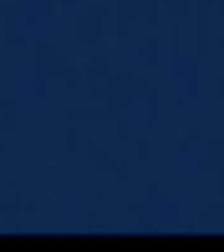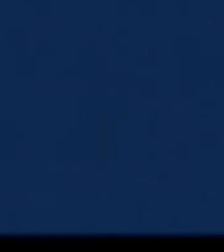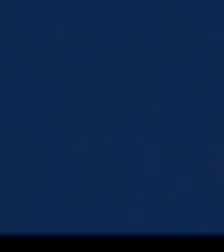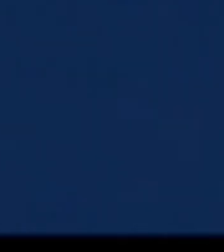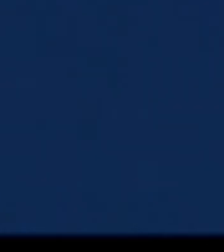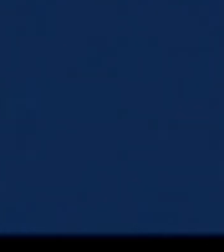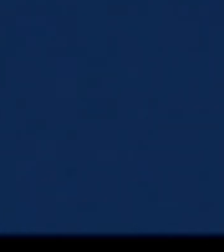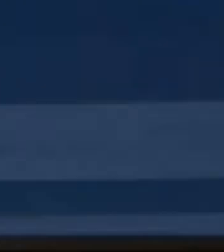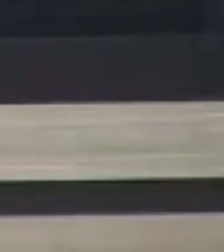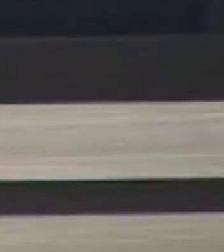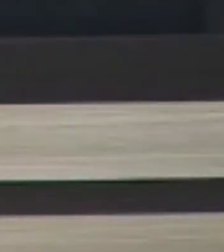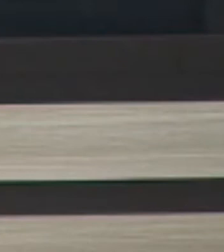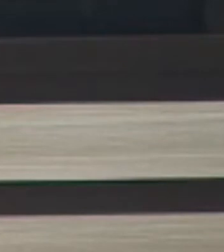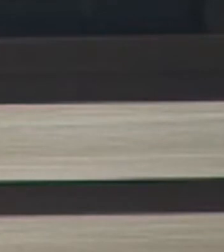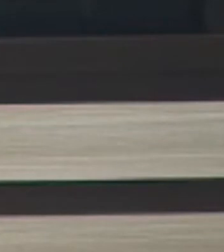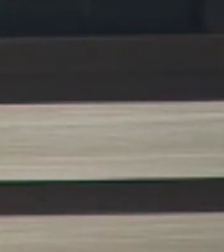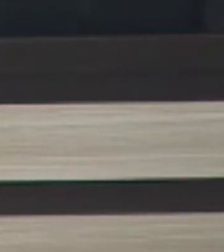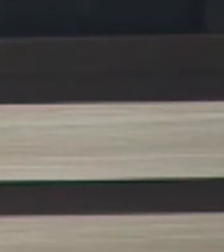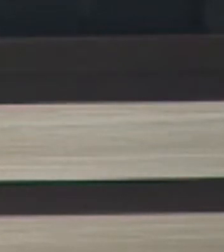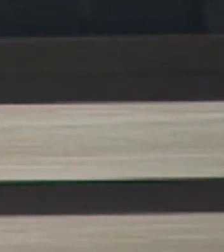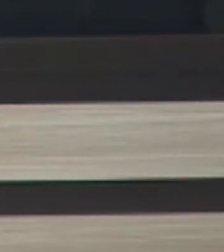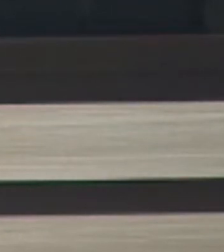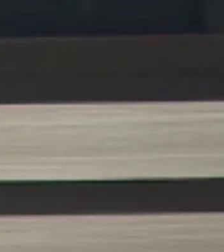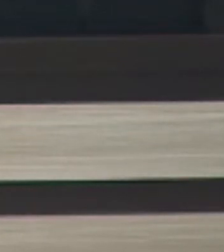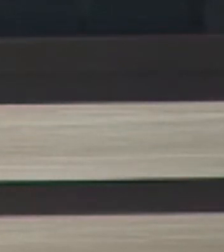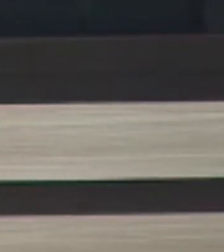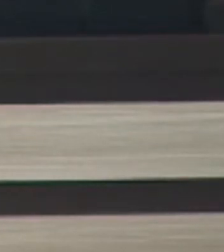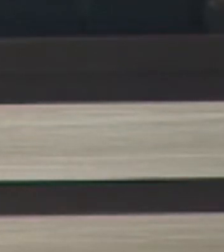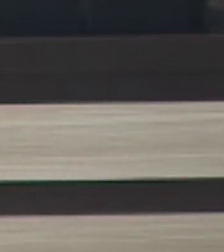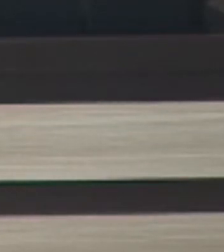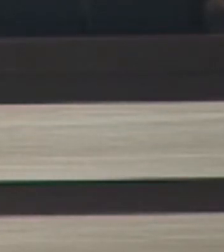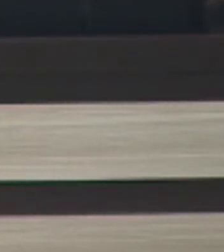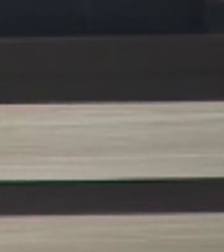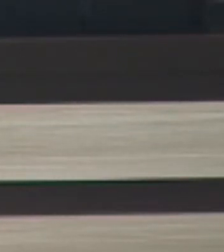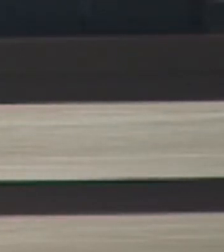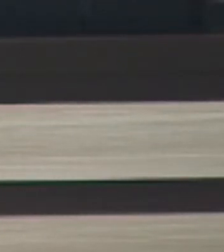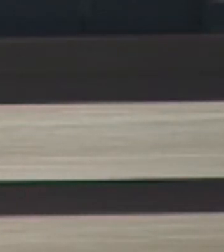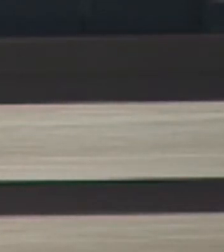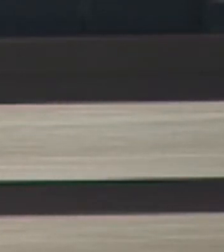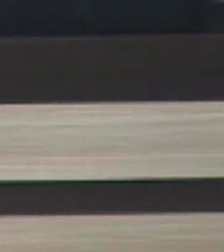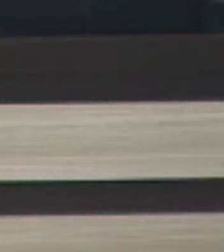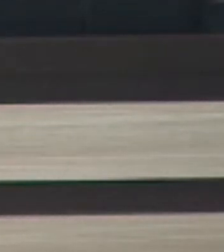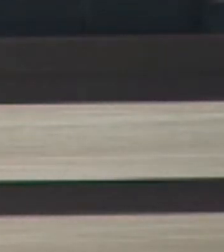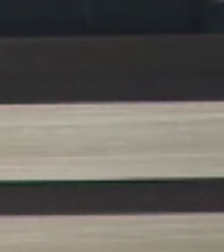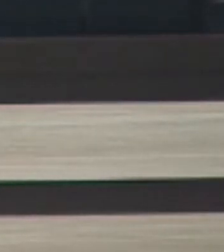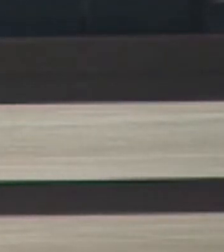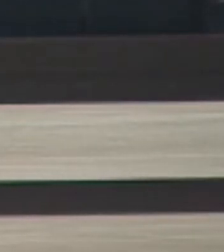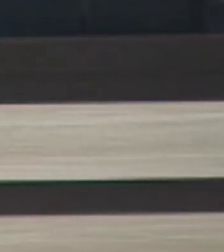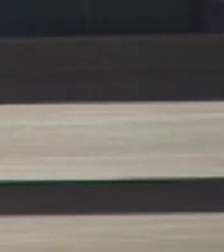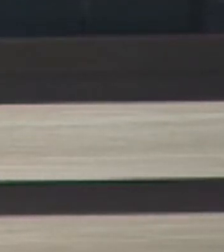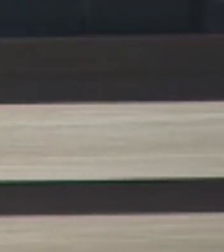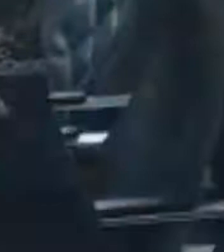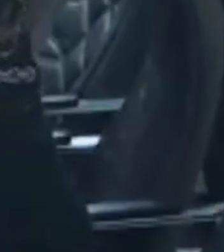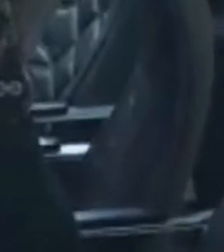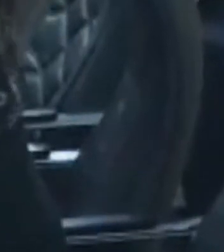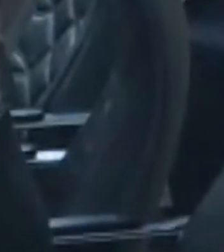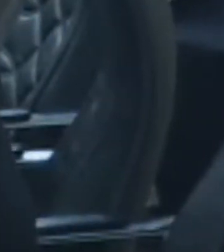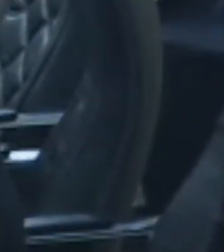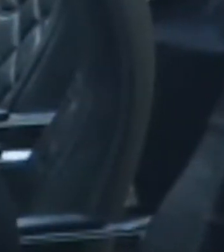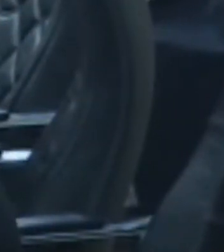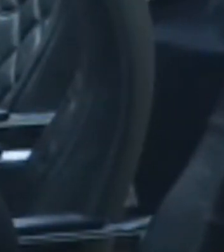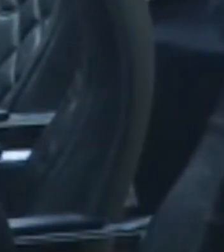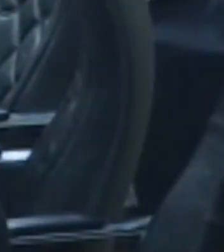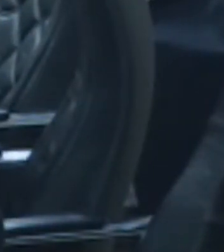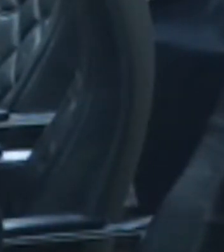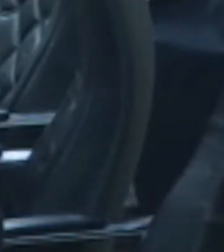A moção foi aprovada por todos os vereadores presentes no plenário. Para justificativa de voto, Érica Tanque. Senhor